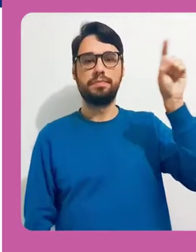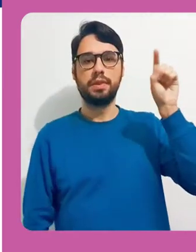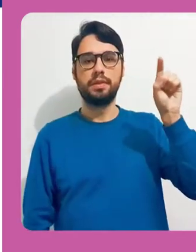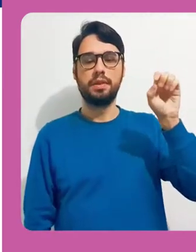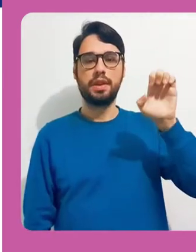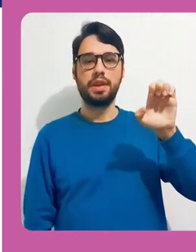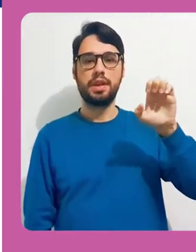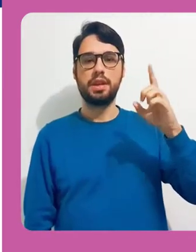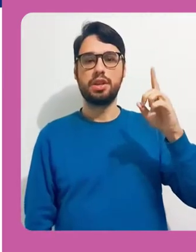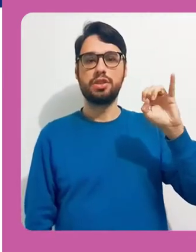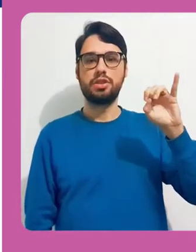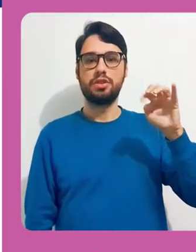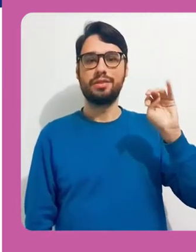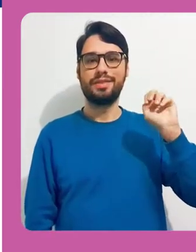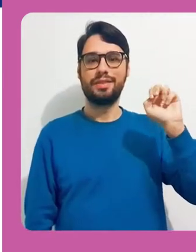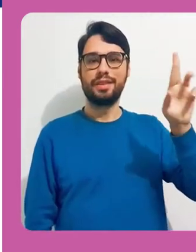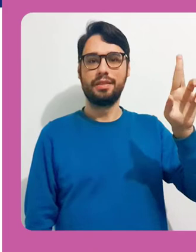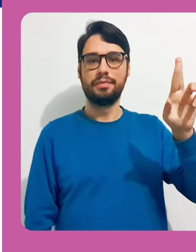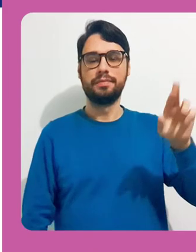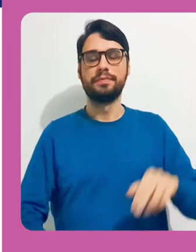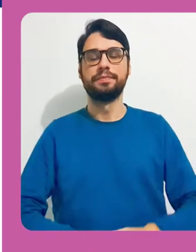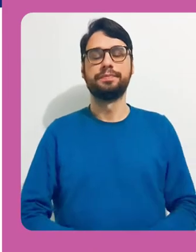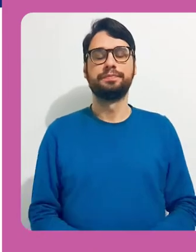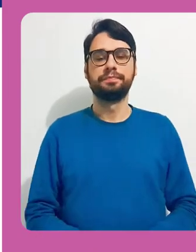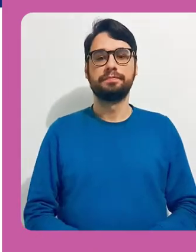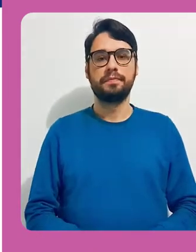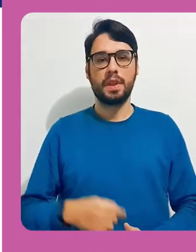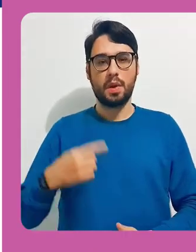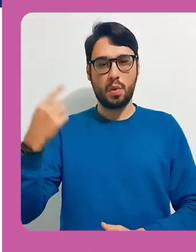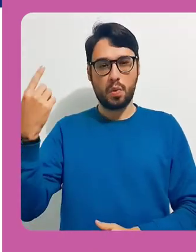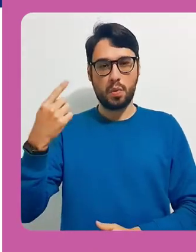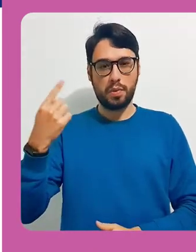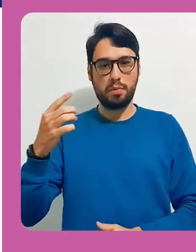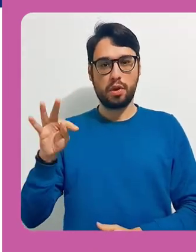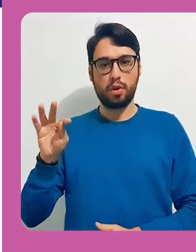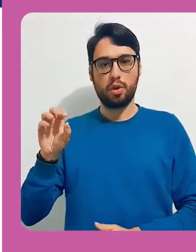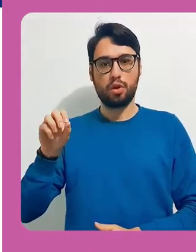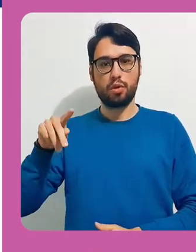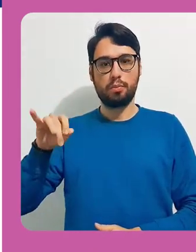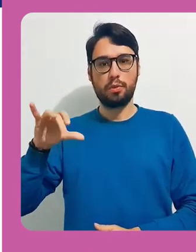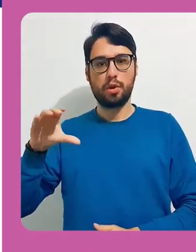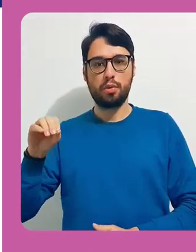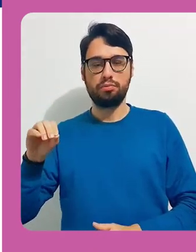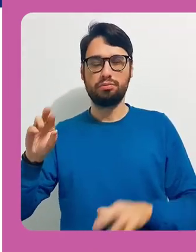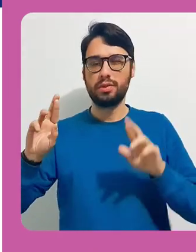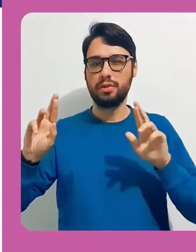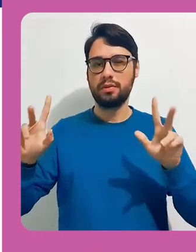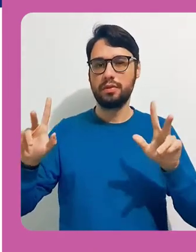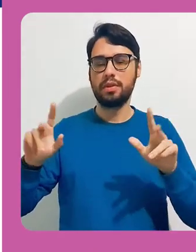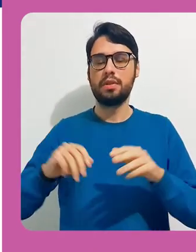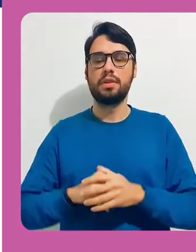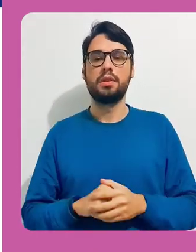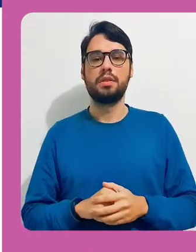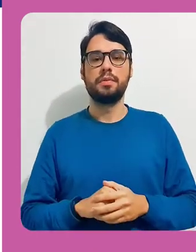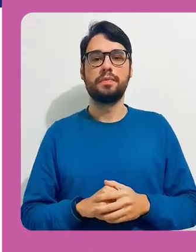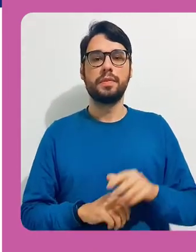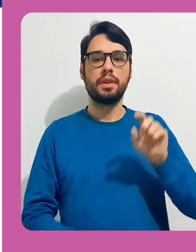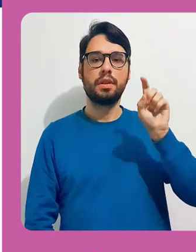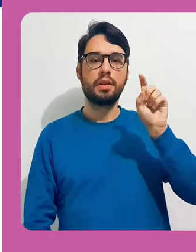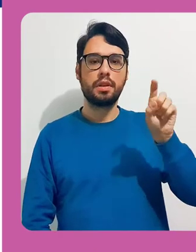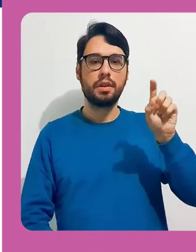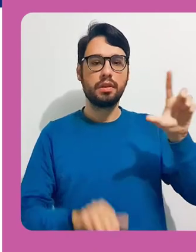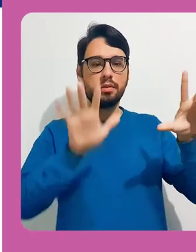esse link aqui, ó, do lado direito, editar em todos os tópicos. O primeiro tópico é um pouco diferente,